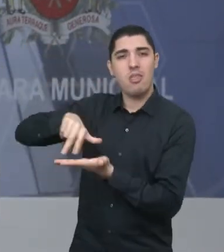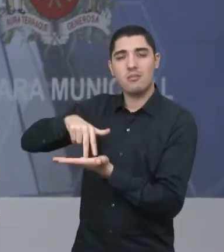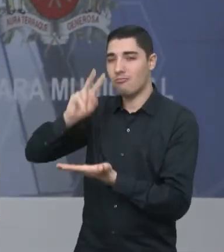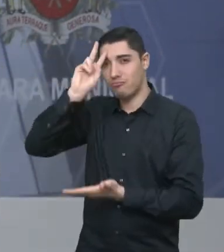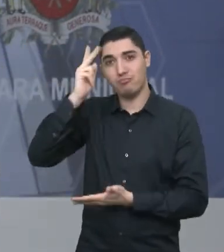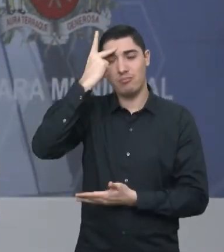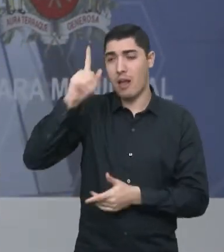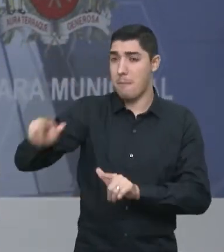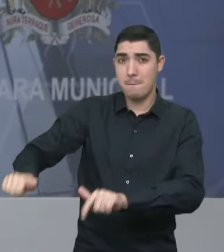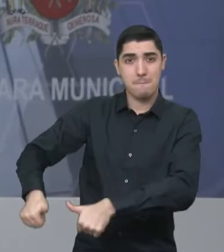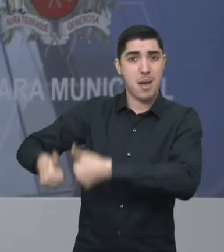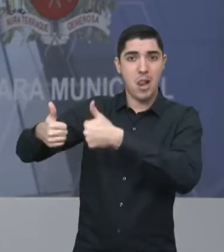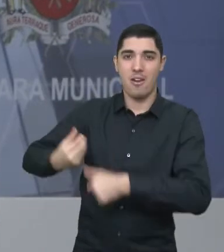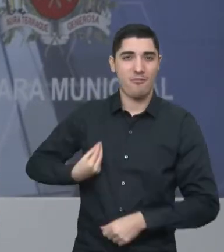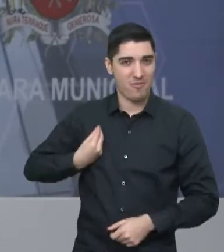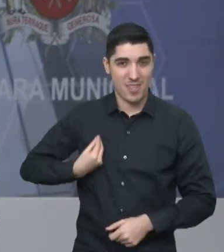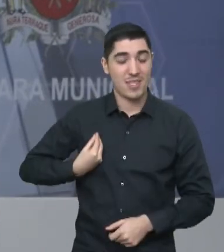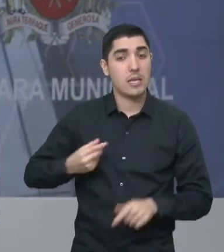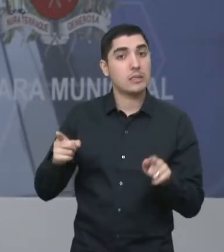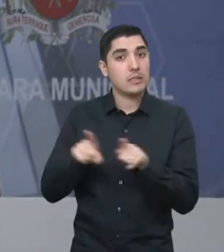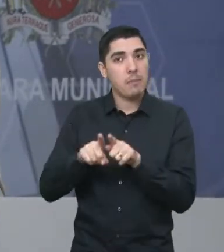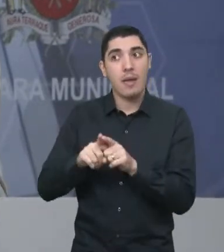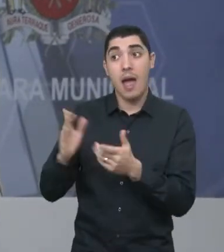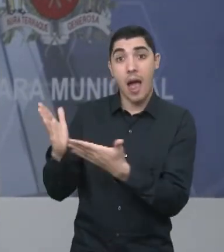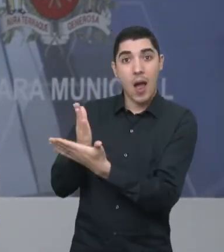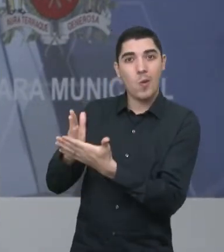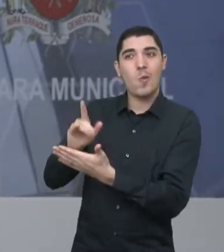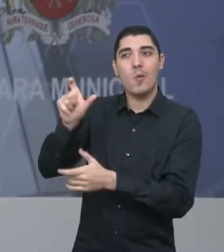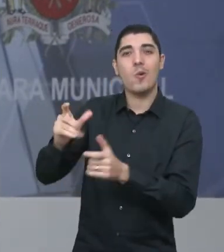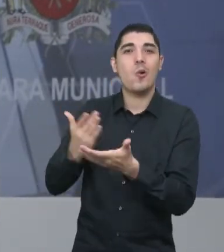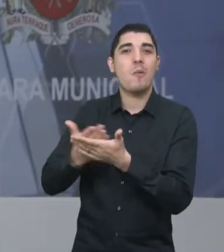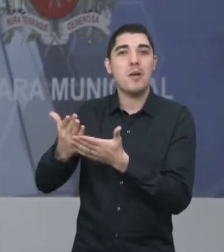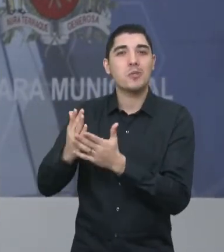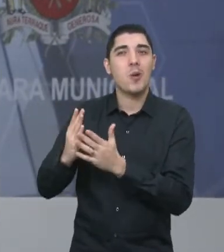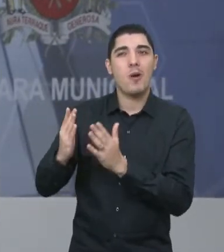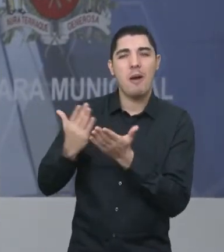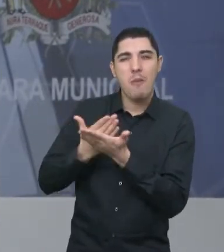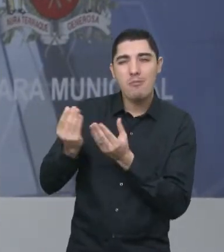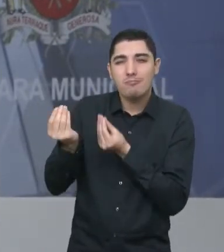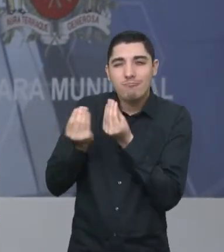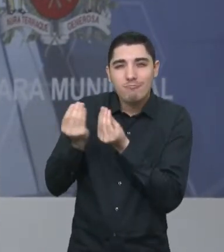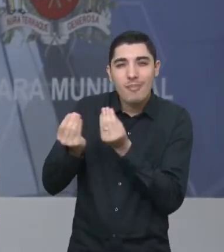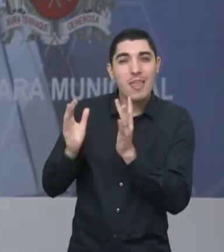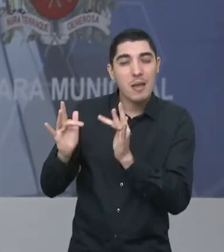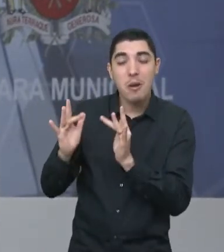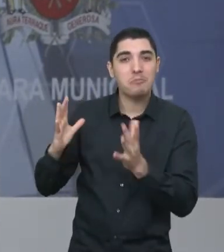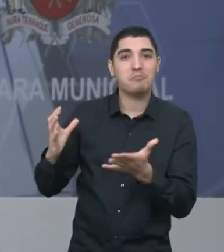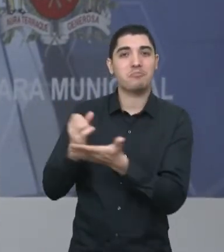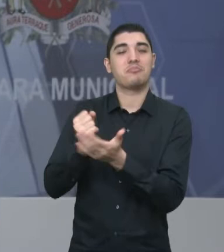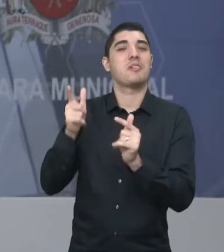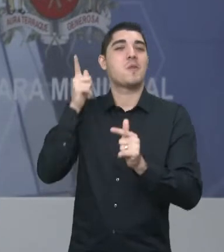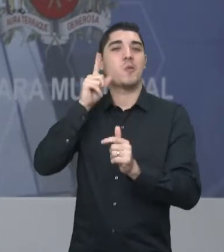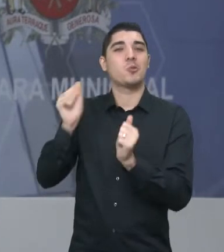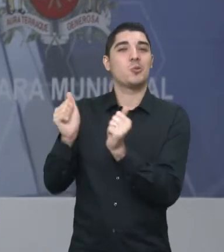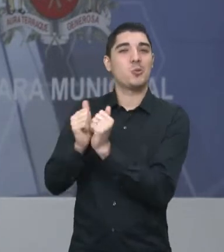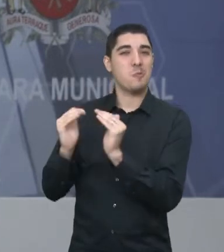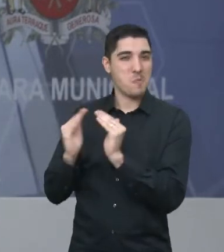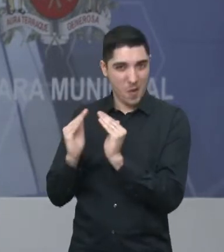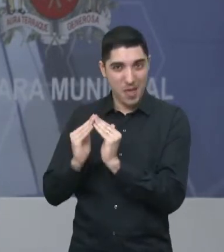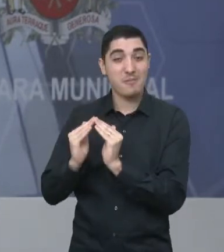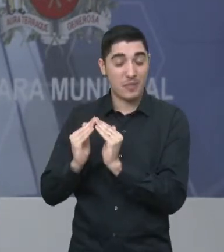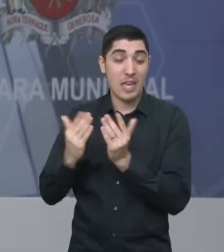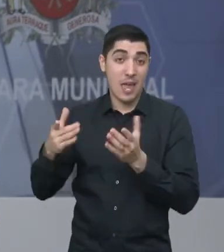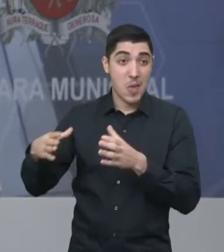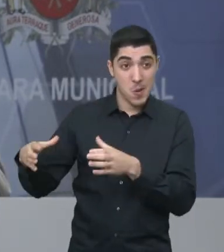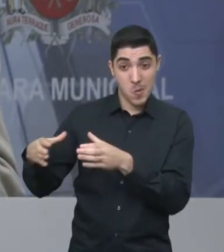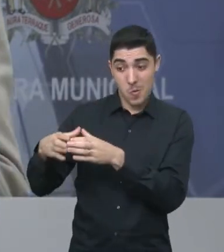ali também foi formado casais, né? Um casal ali que se conheceu ali, moram juntos. Enfim, um grupo que